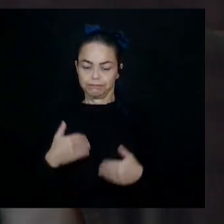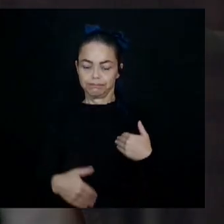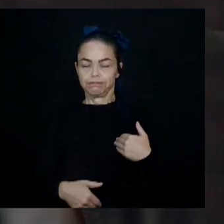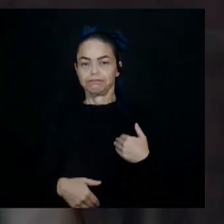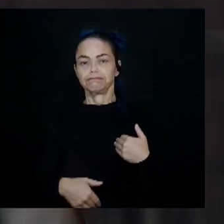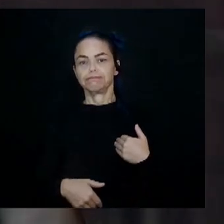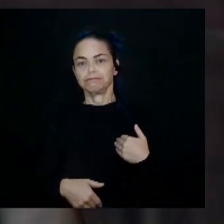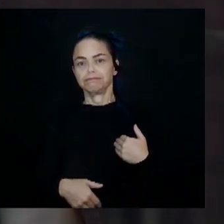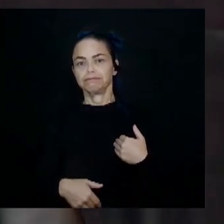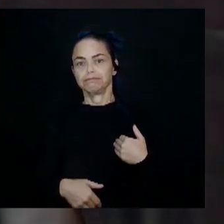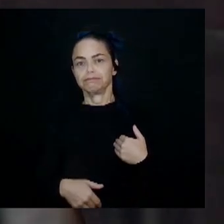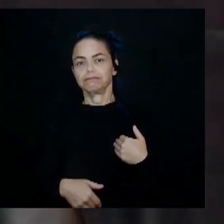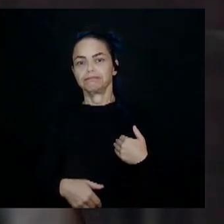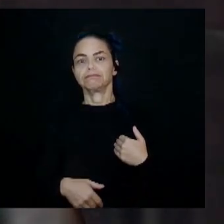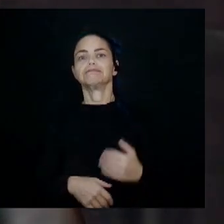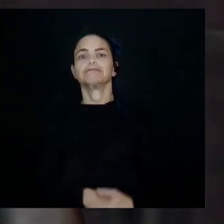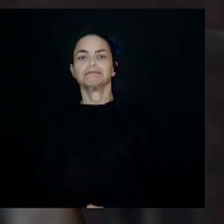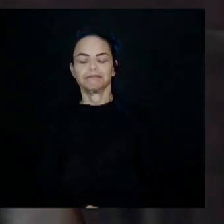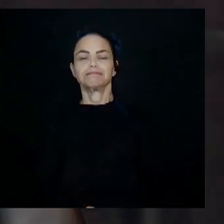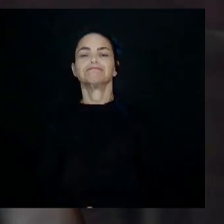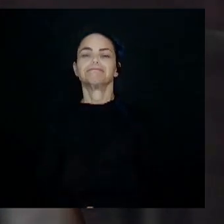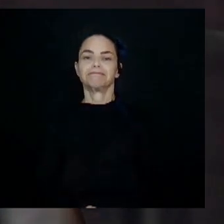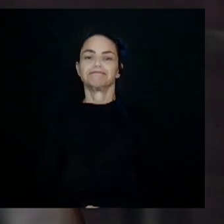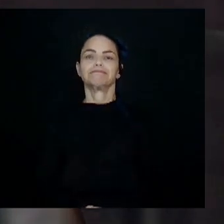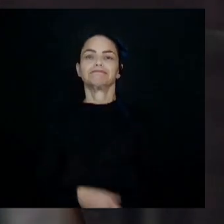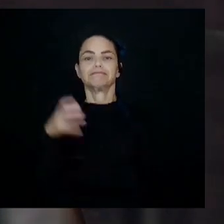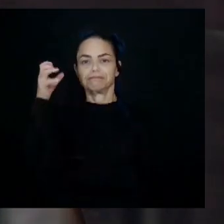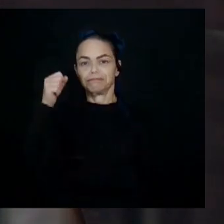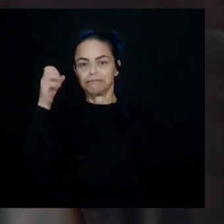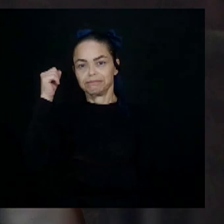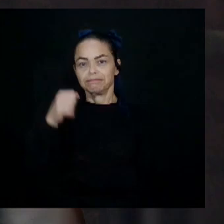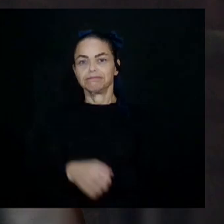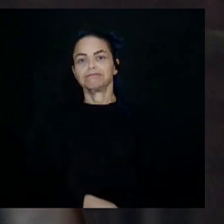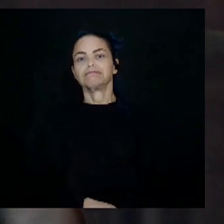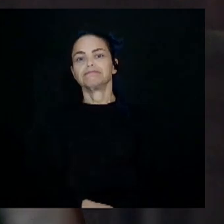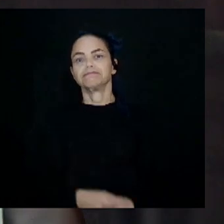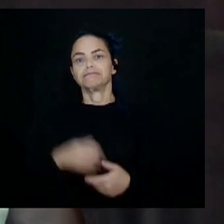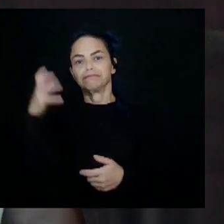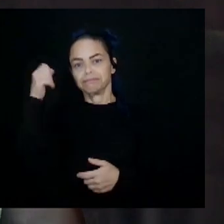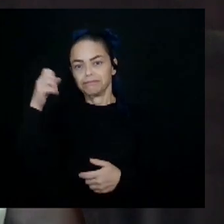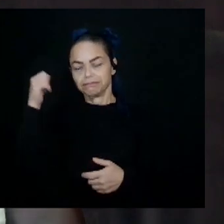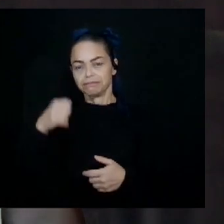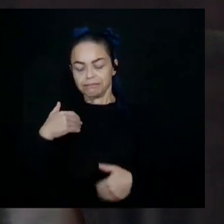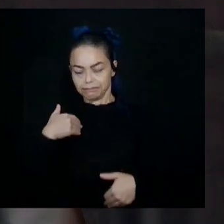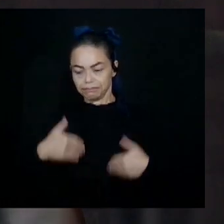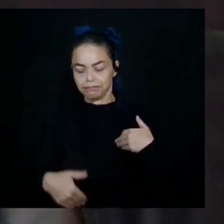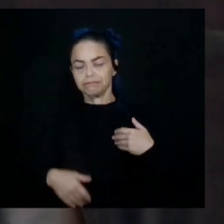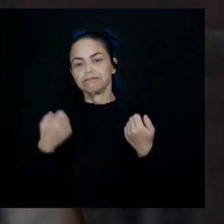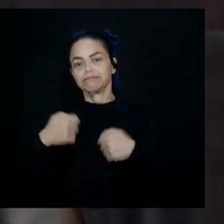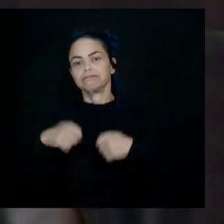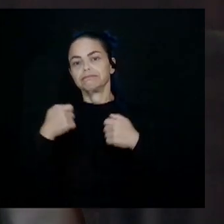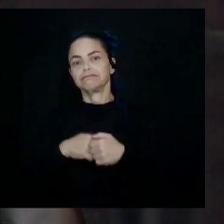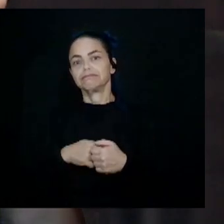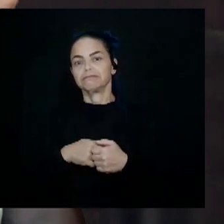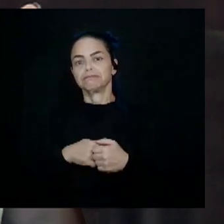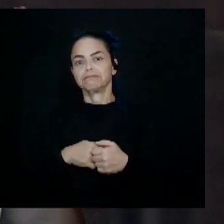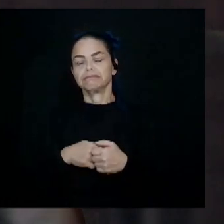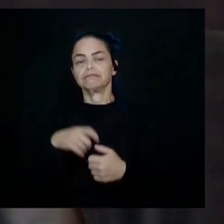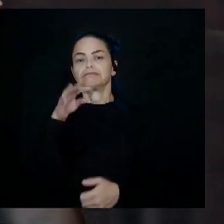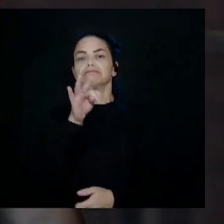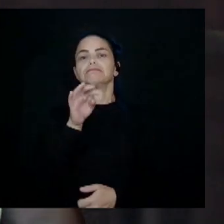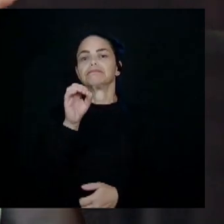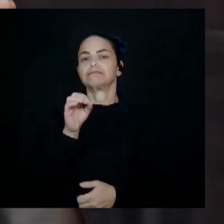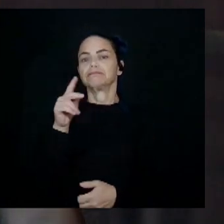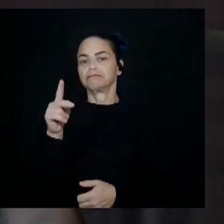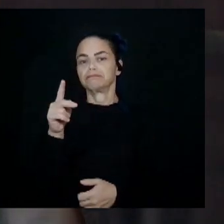branca. Sim, exatamente. A maioria é camiseta branca. Precisa dar um top para essa criança, não precisa nem ser um sutiã,